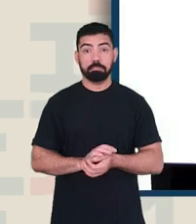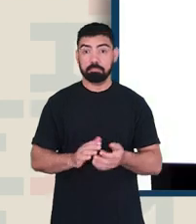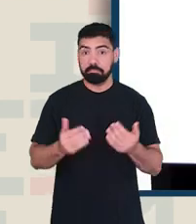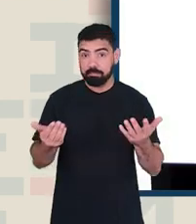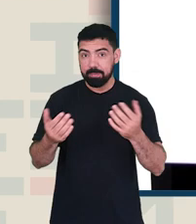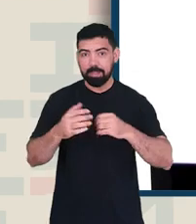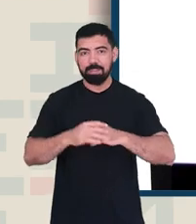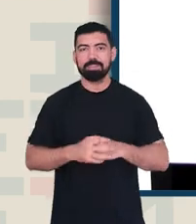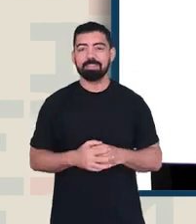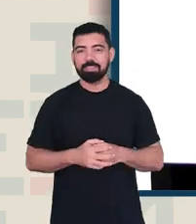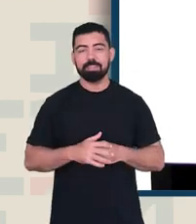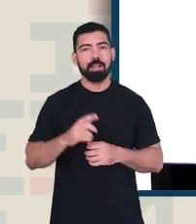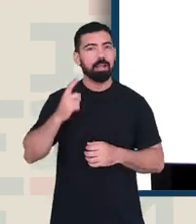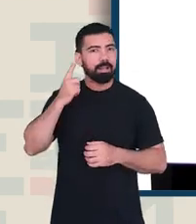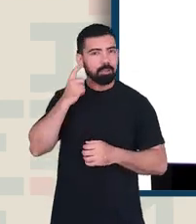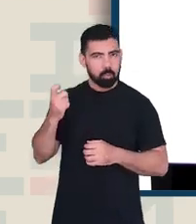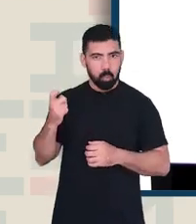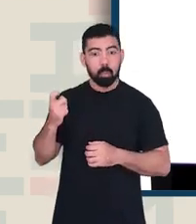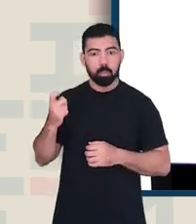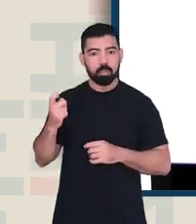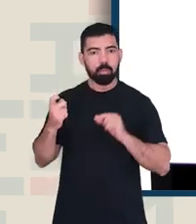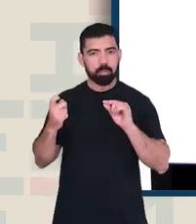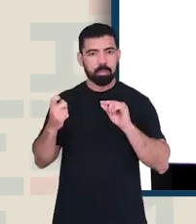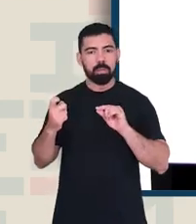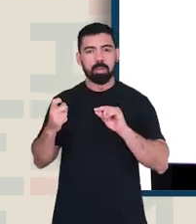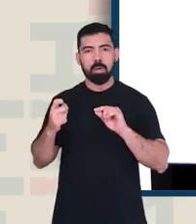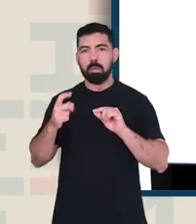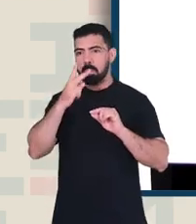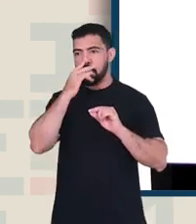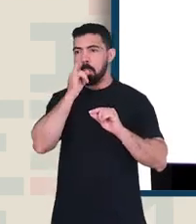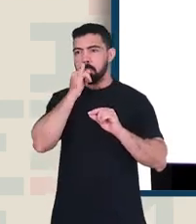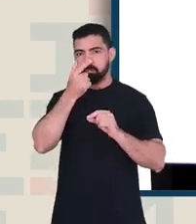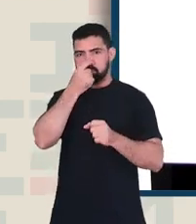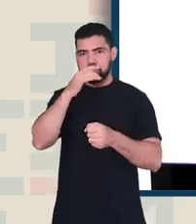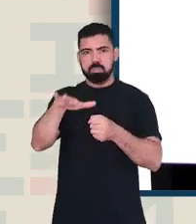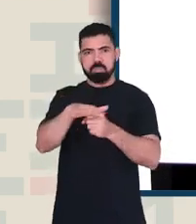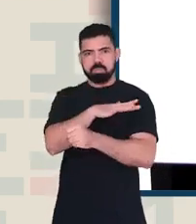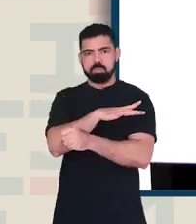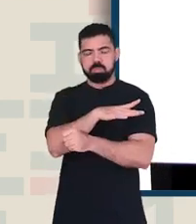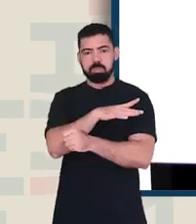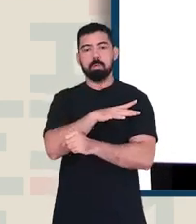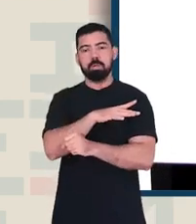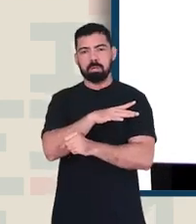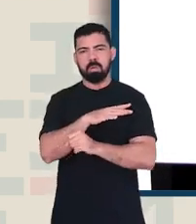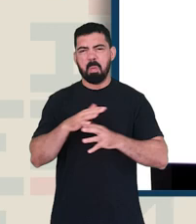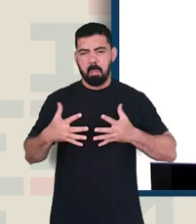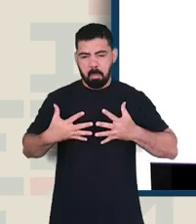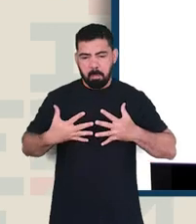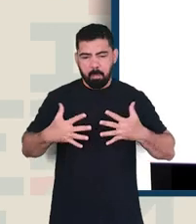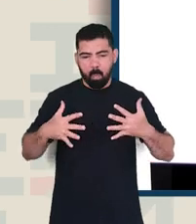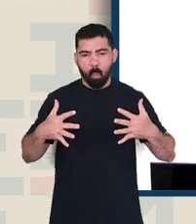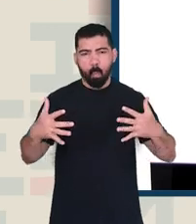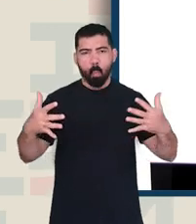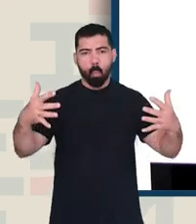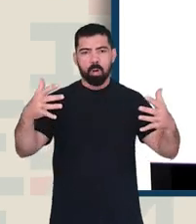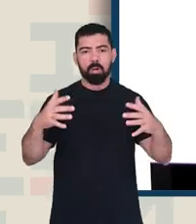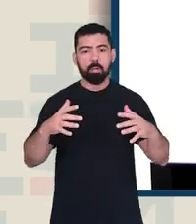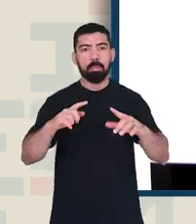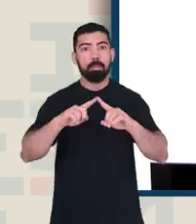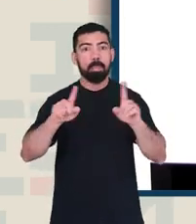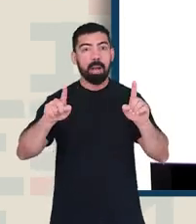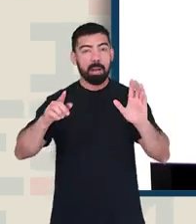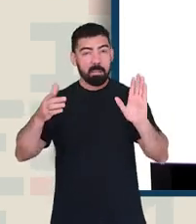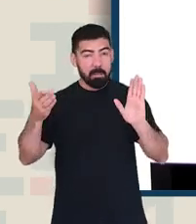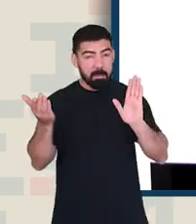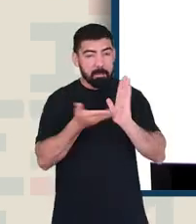Então, um som muito mais cheio, muito mais pleno, sem aquele